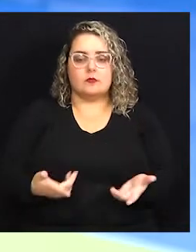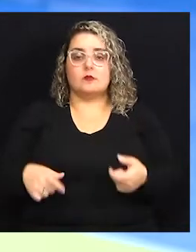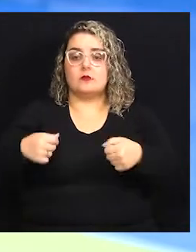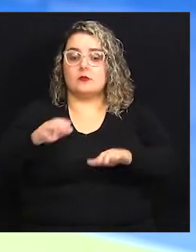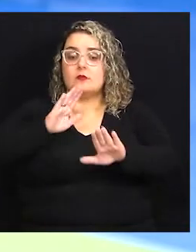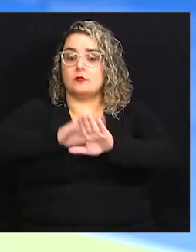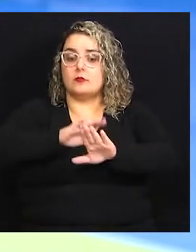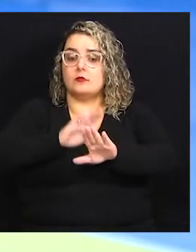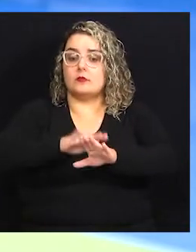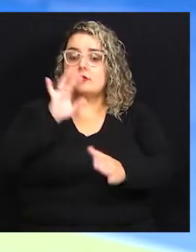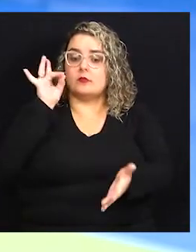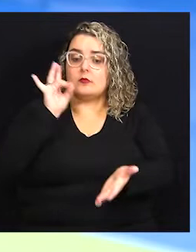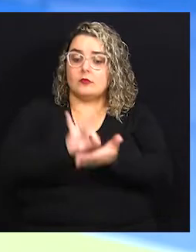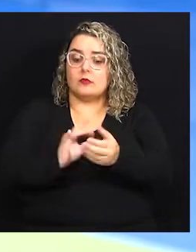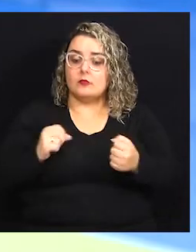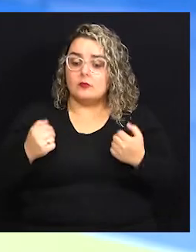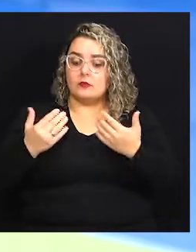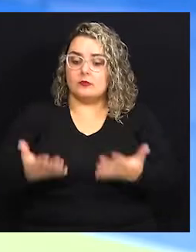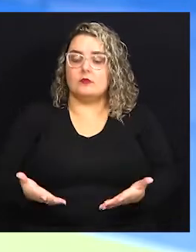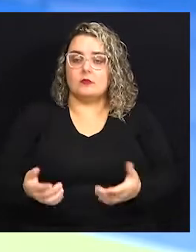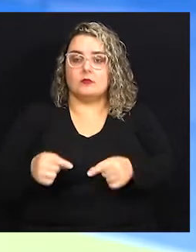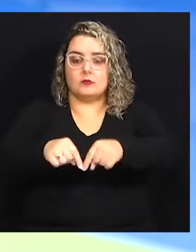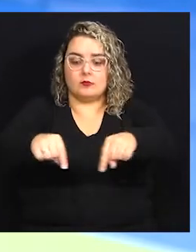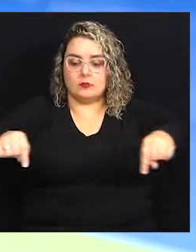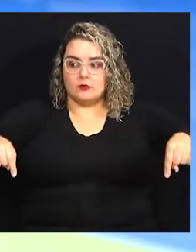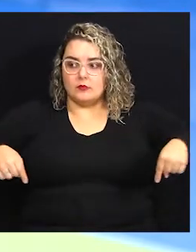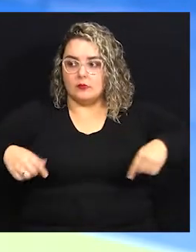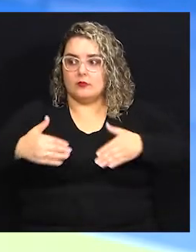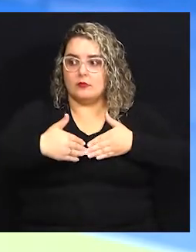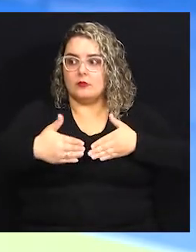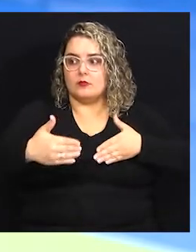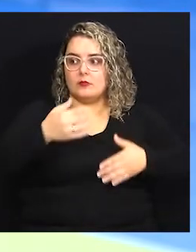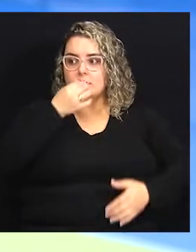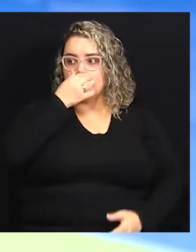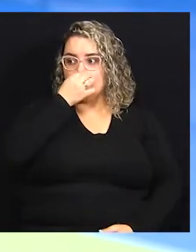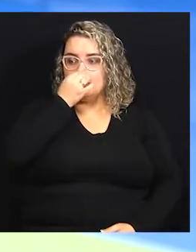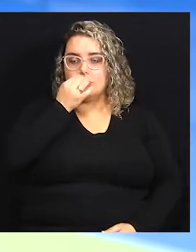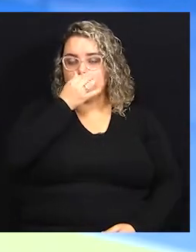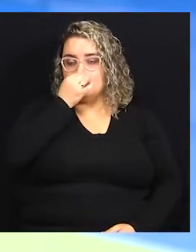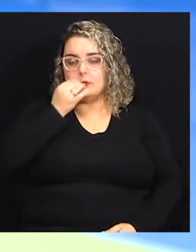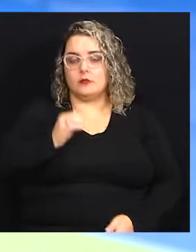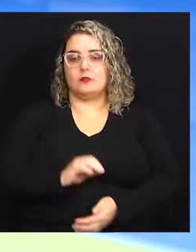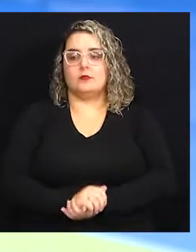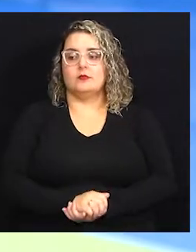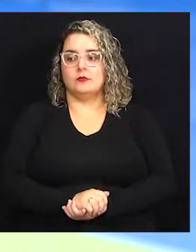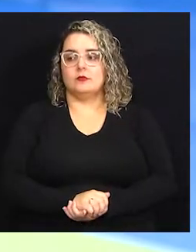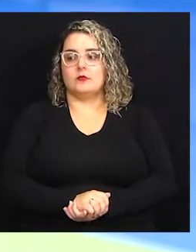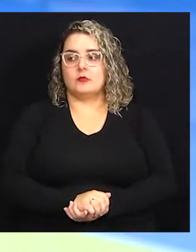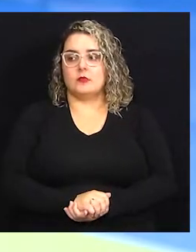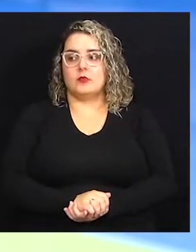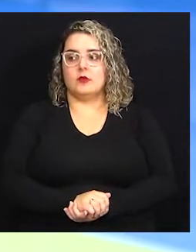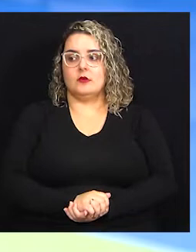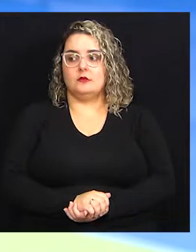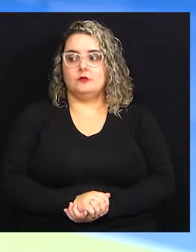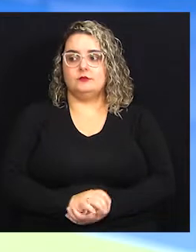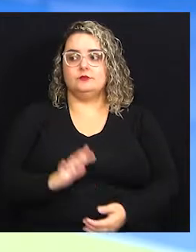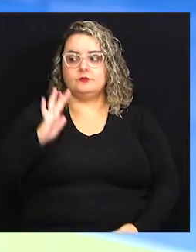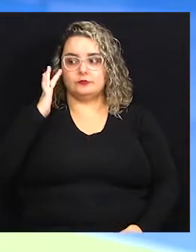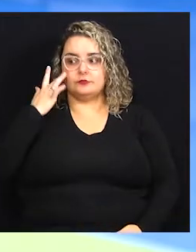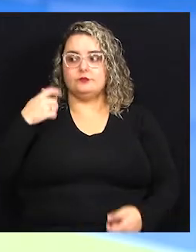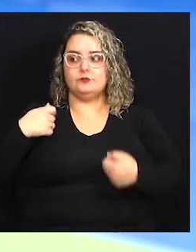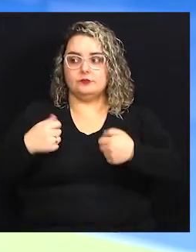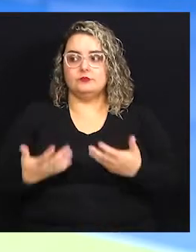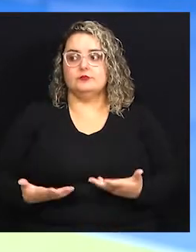para a realidade, eu acho que isso aí tem que vir para as quadras aqui, né? Então eu acho que tem que ser uma coisa mais,